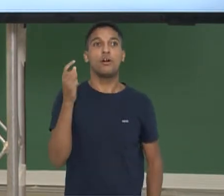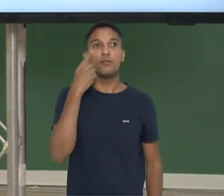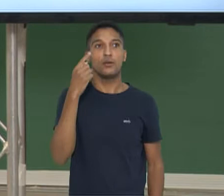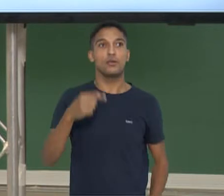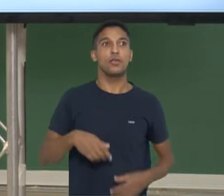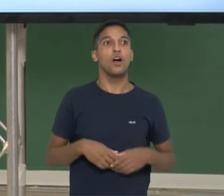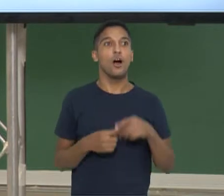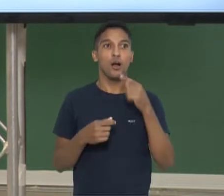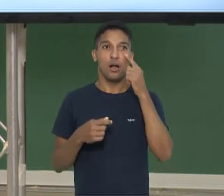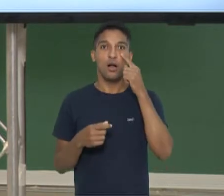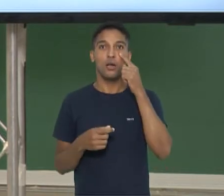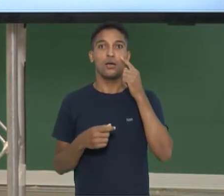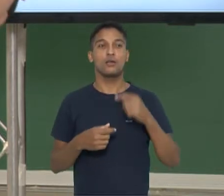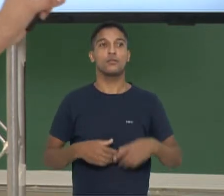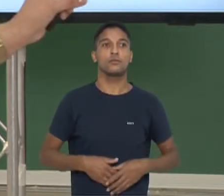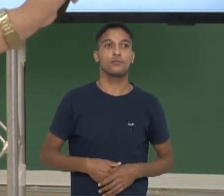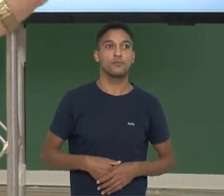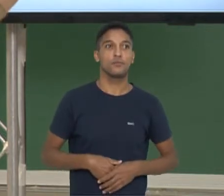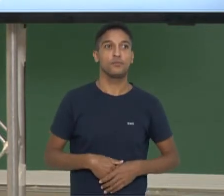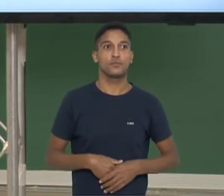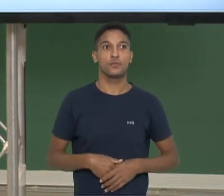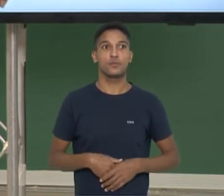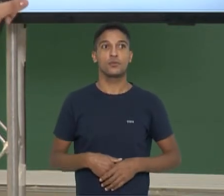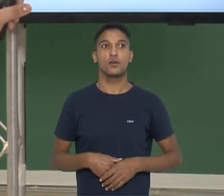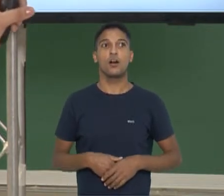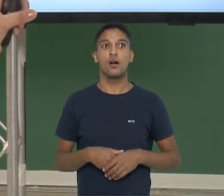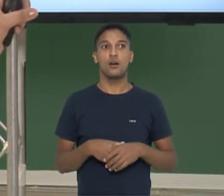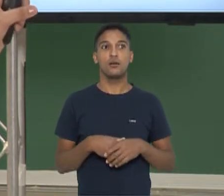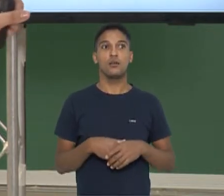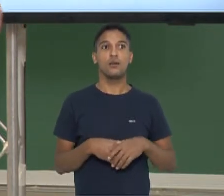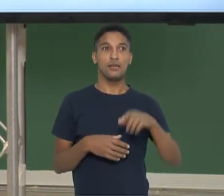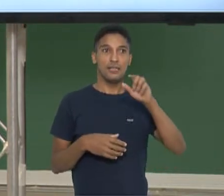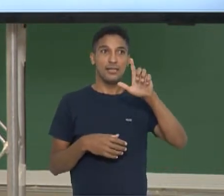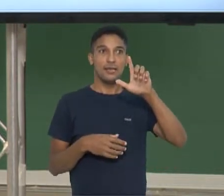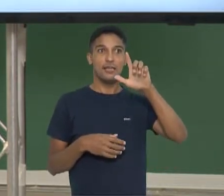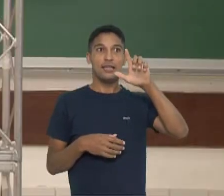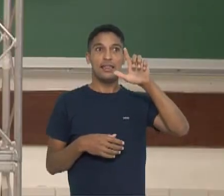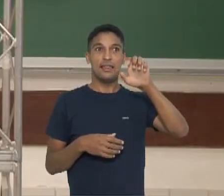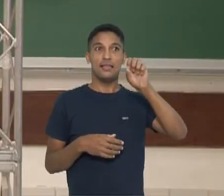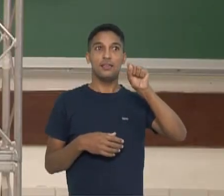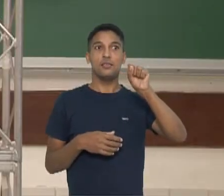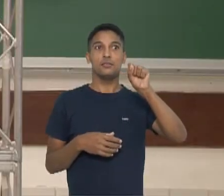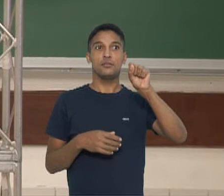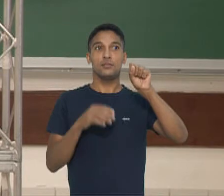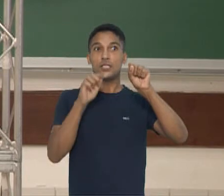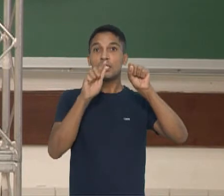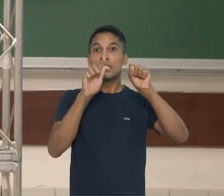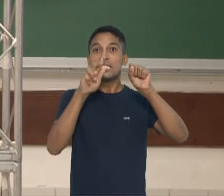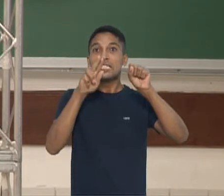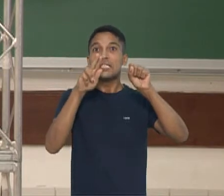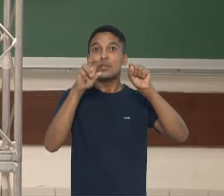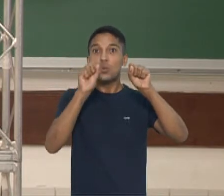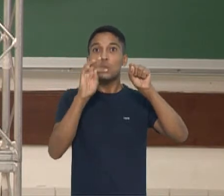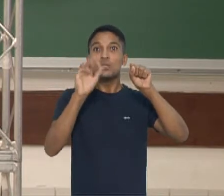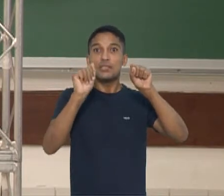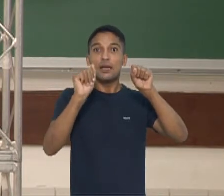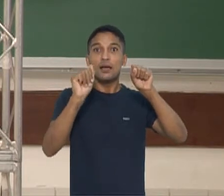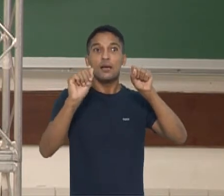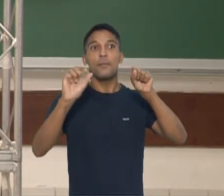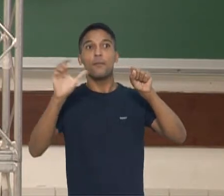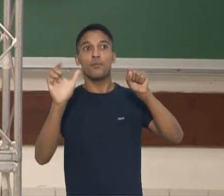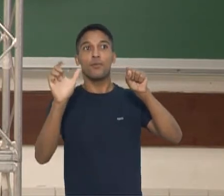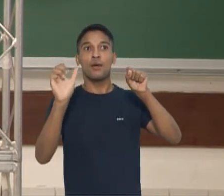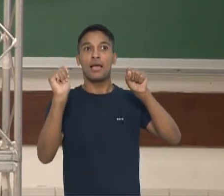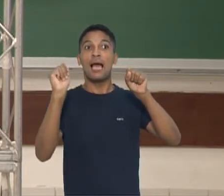ustedes les gusta andar a caballo. Compreenderam? Eu vou dar uns minutinhos para que vocês copiem essa